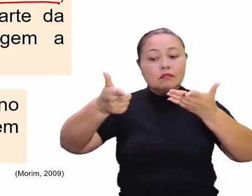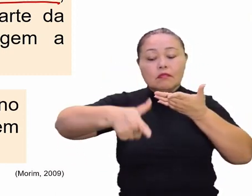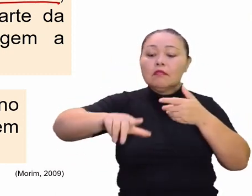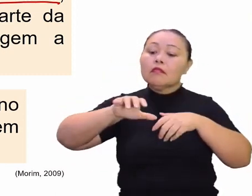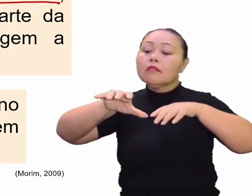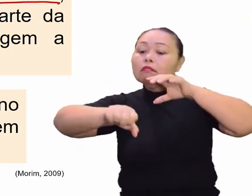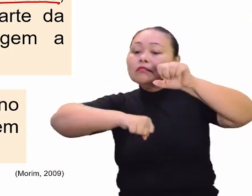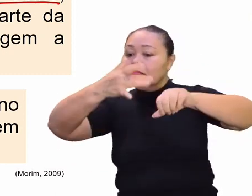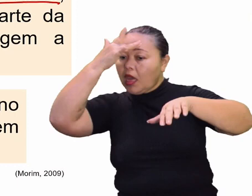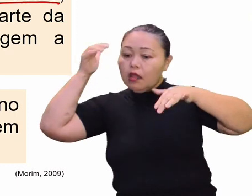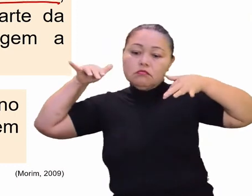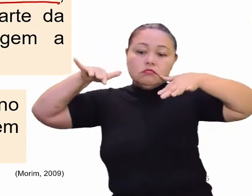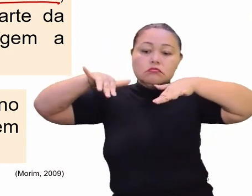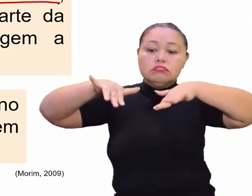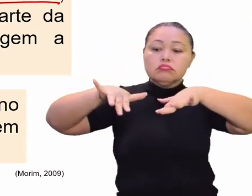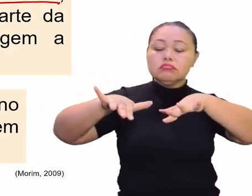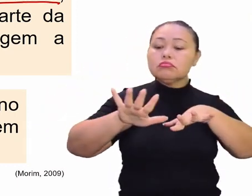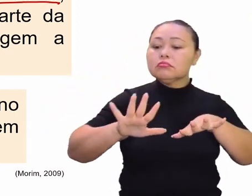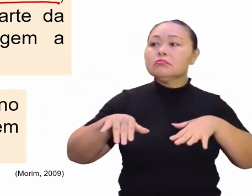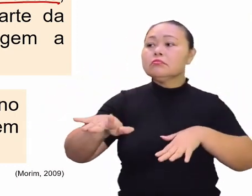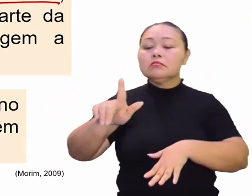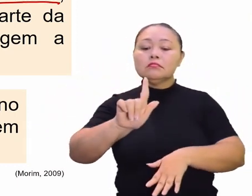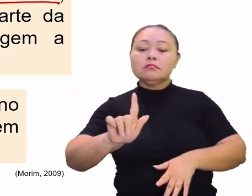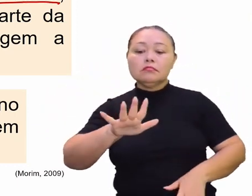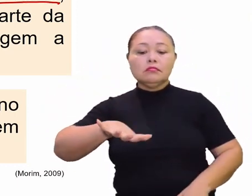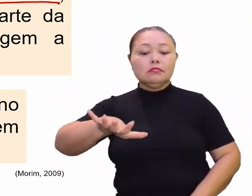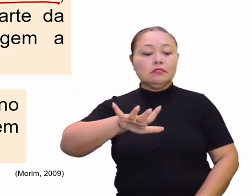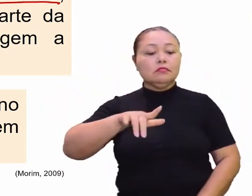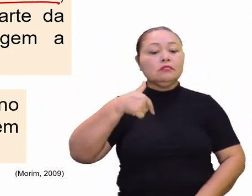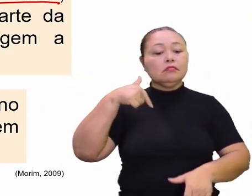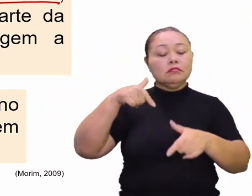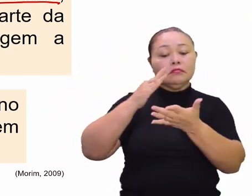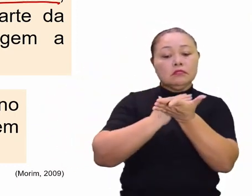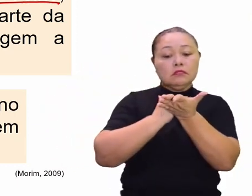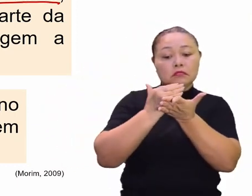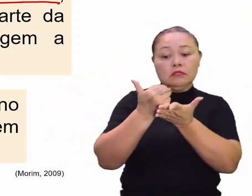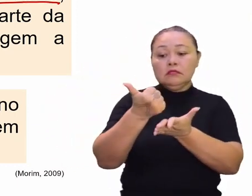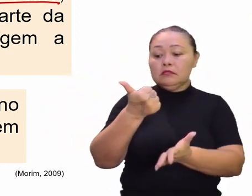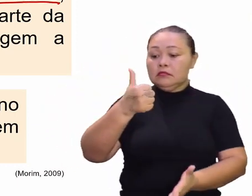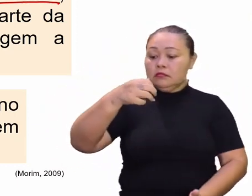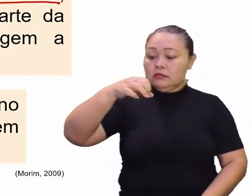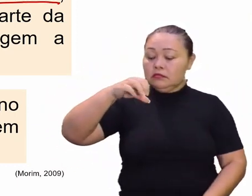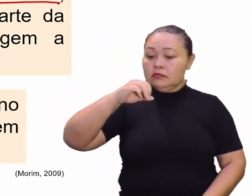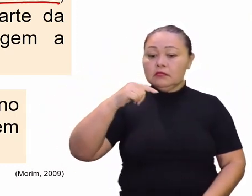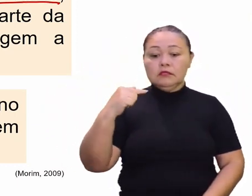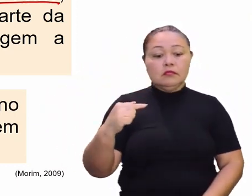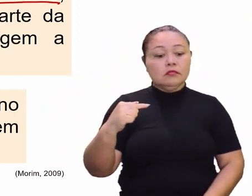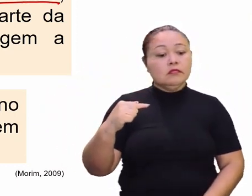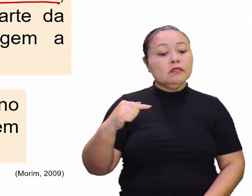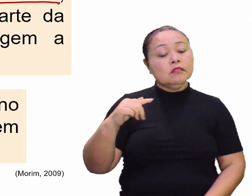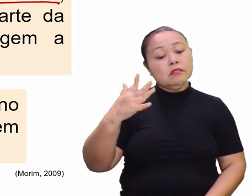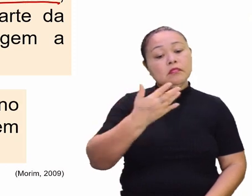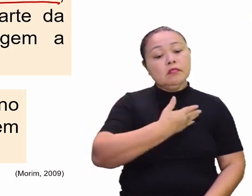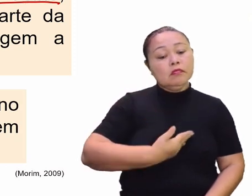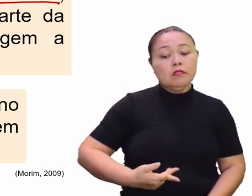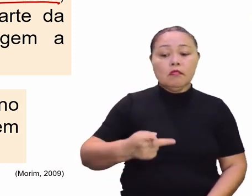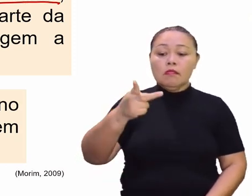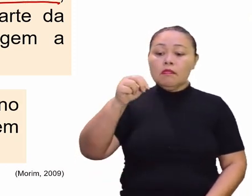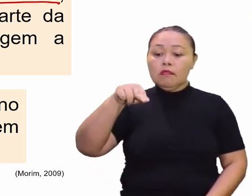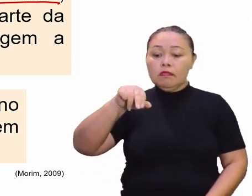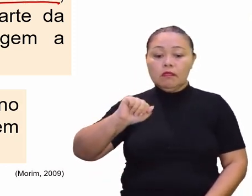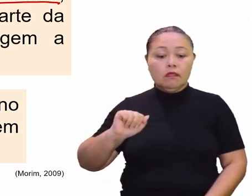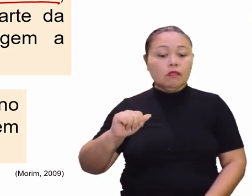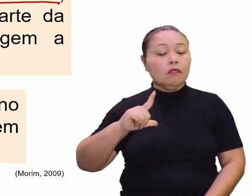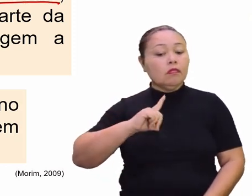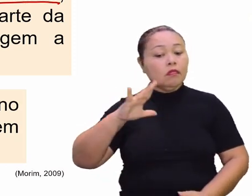novamente a ocupação desse espaço geográfico. Os trabalhos iniciaram em 1907, ainda no governo de Afonso